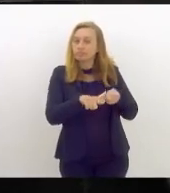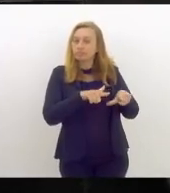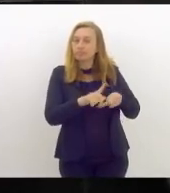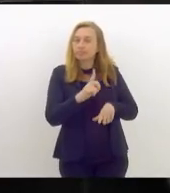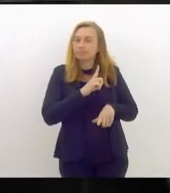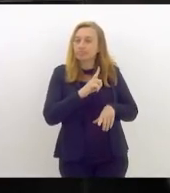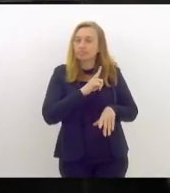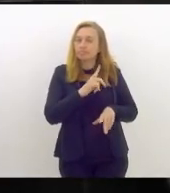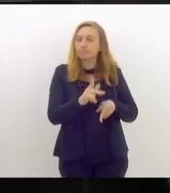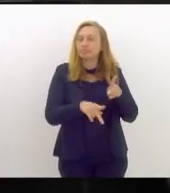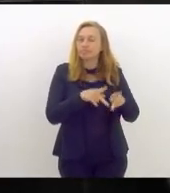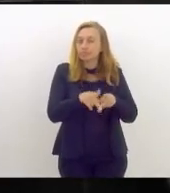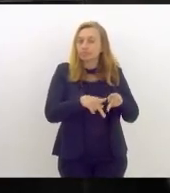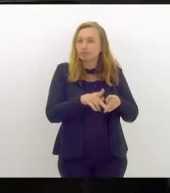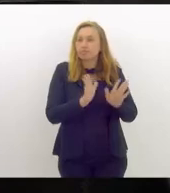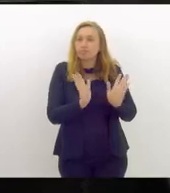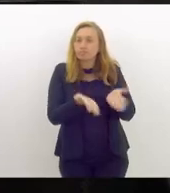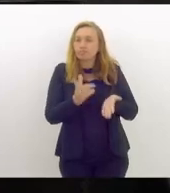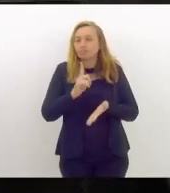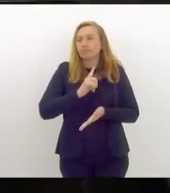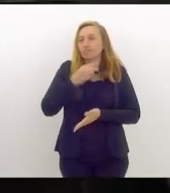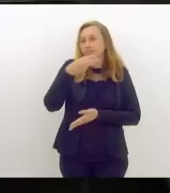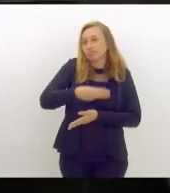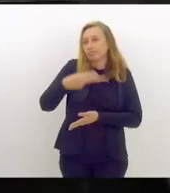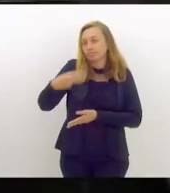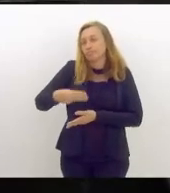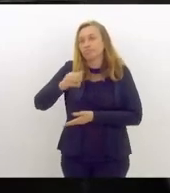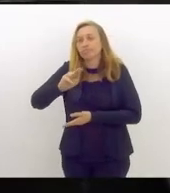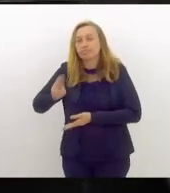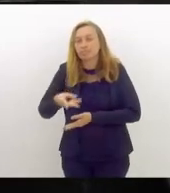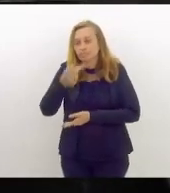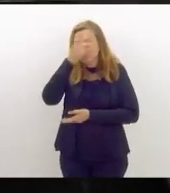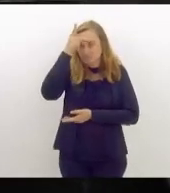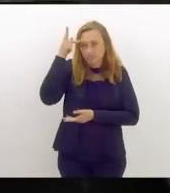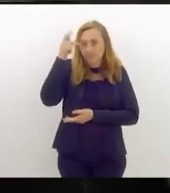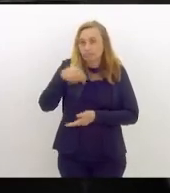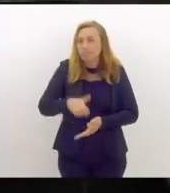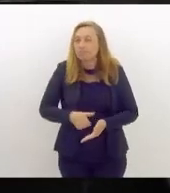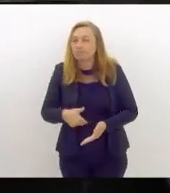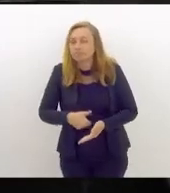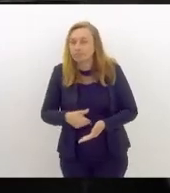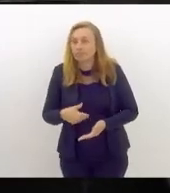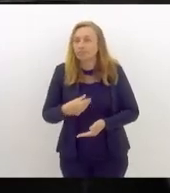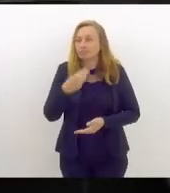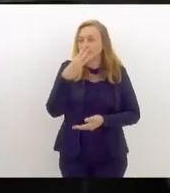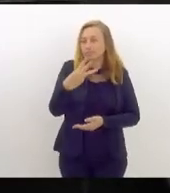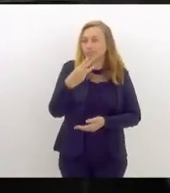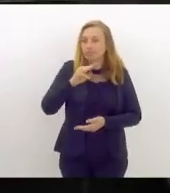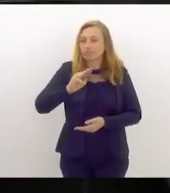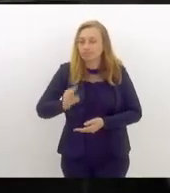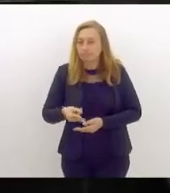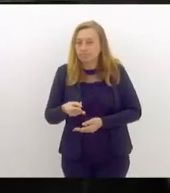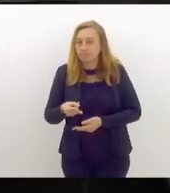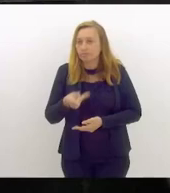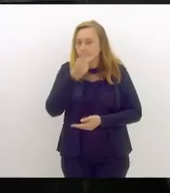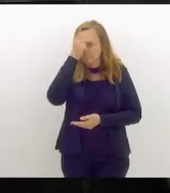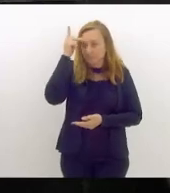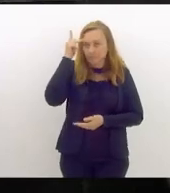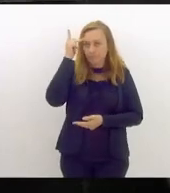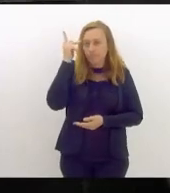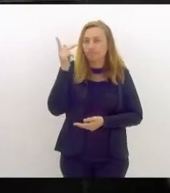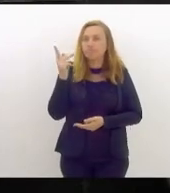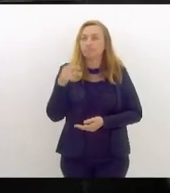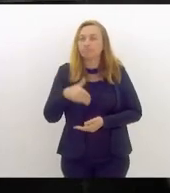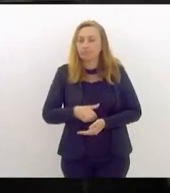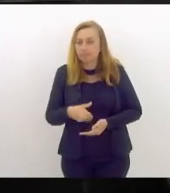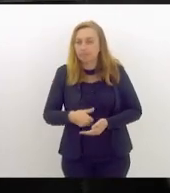nossa população. Hoje temos 33 milhões de pessoas passando fome, 3 milhões dessas pessoas que passam